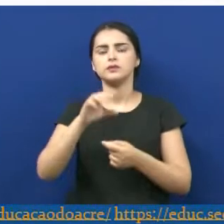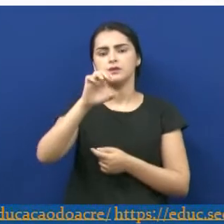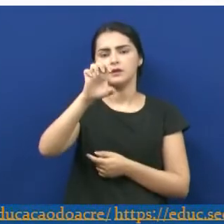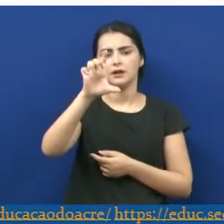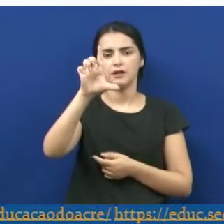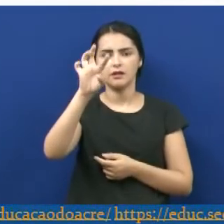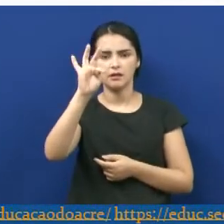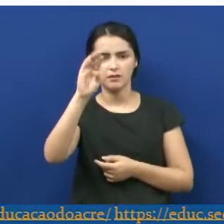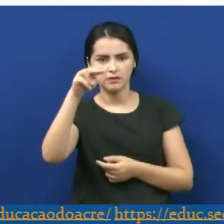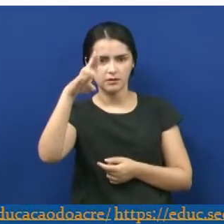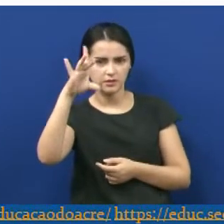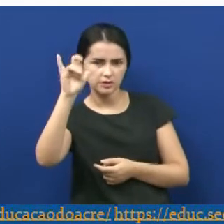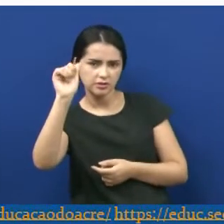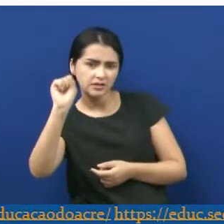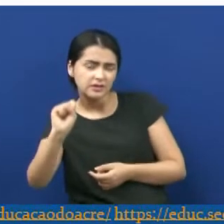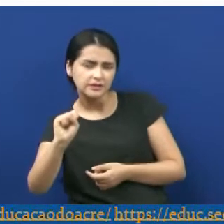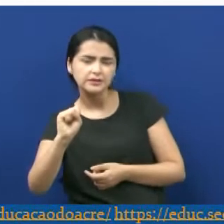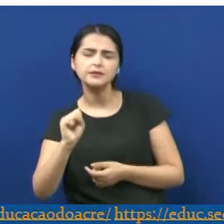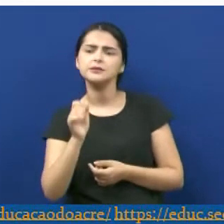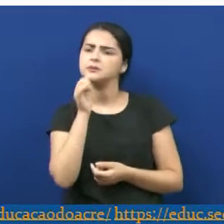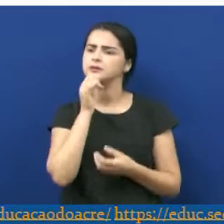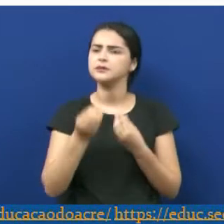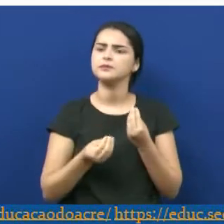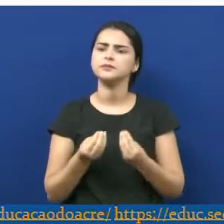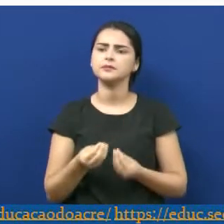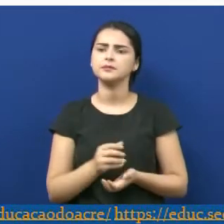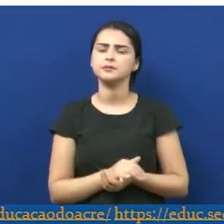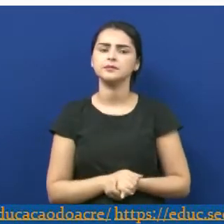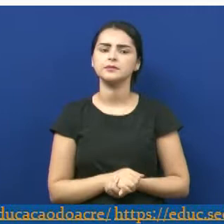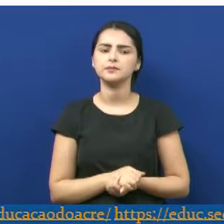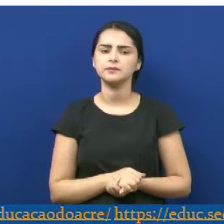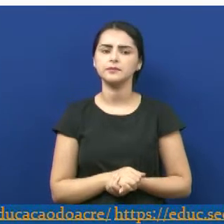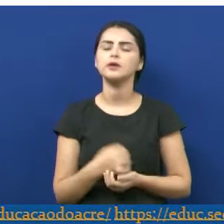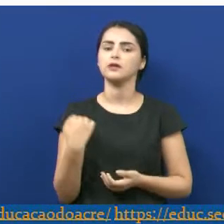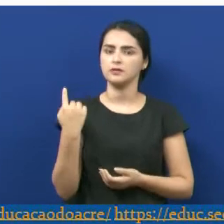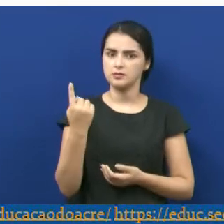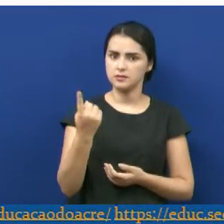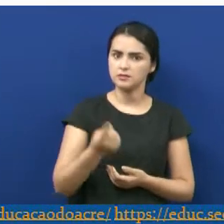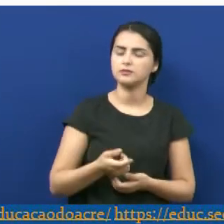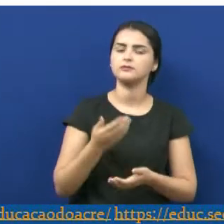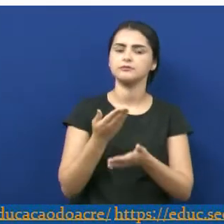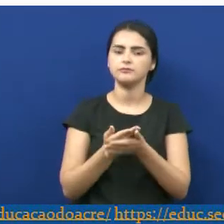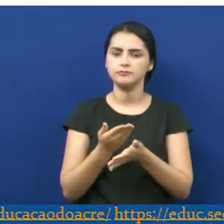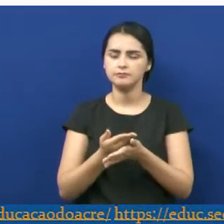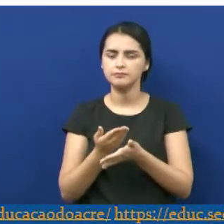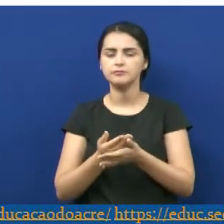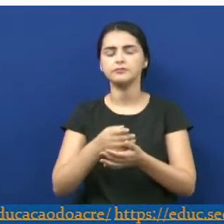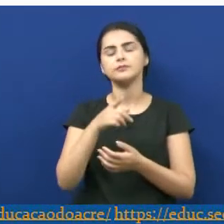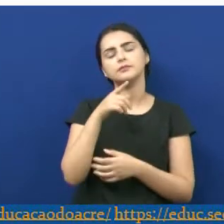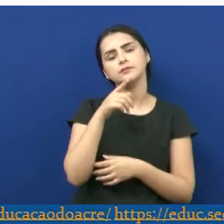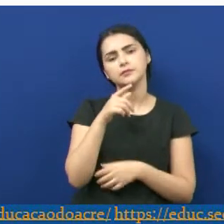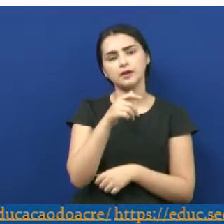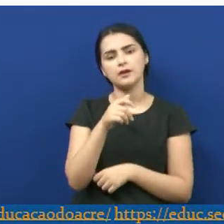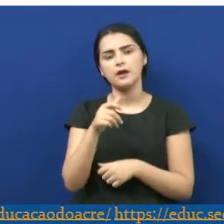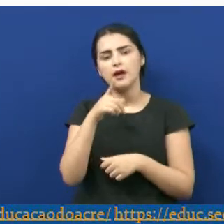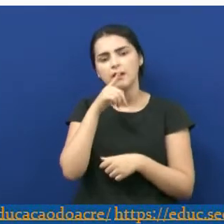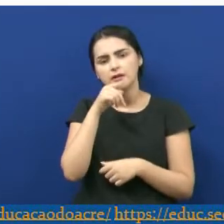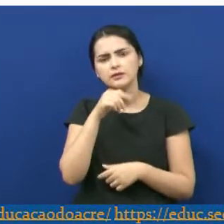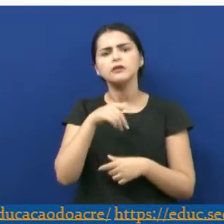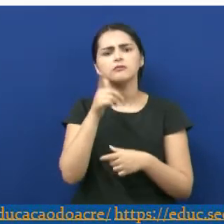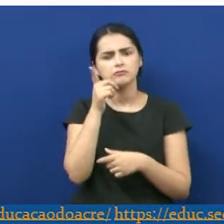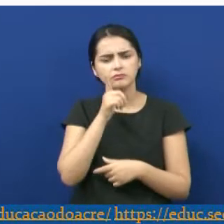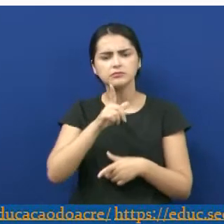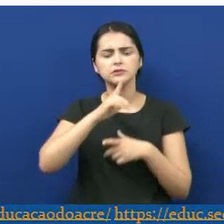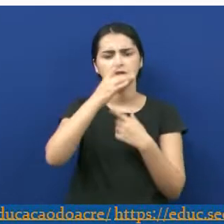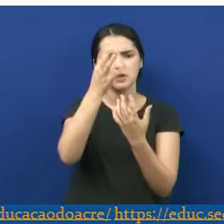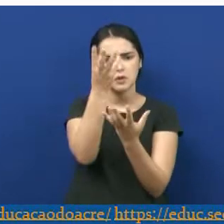eletrolíticas. O que são essas soluções eletrolíticas? Veja só, nós falamos da propriedade da água dissolver substâncias, né?